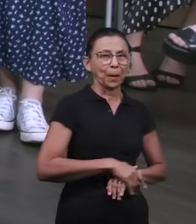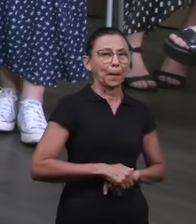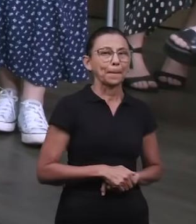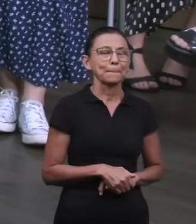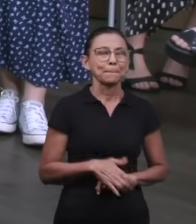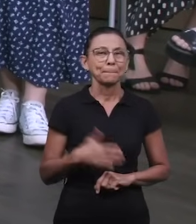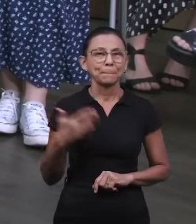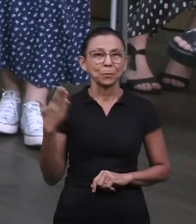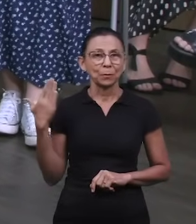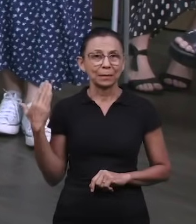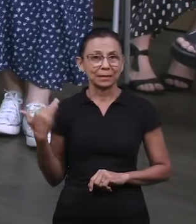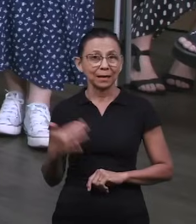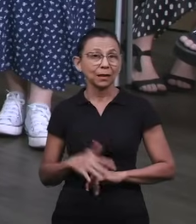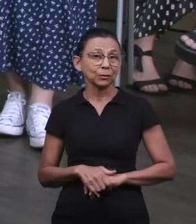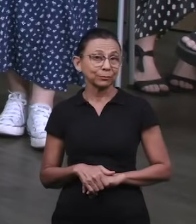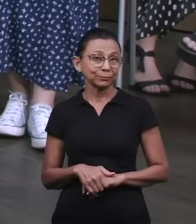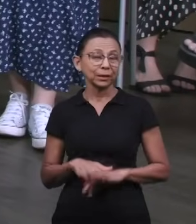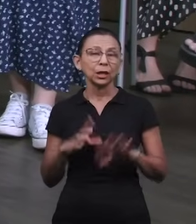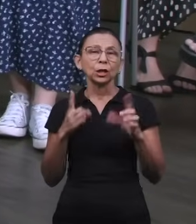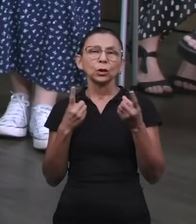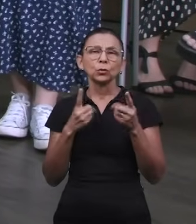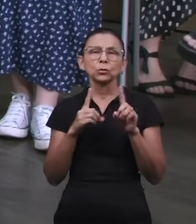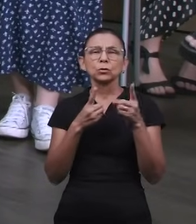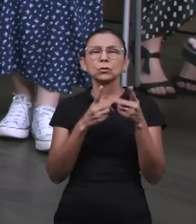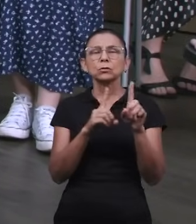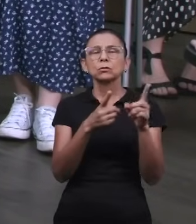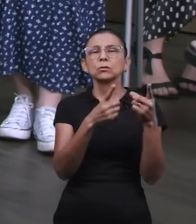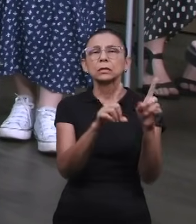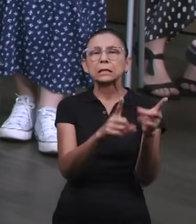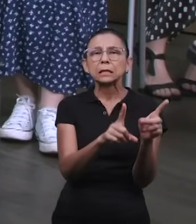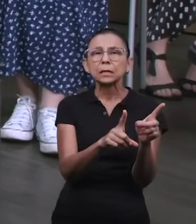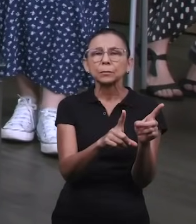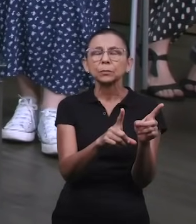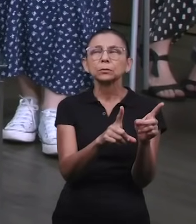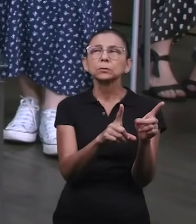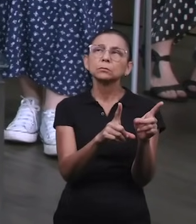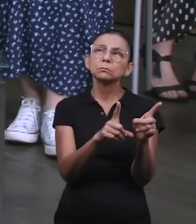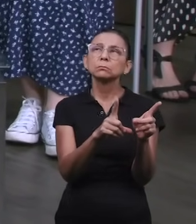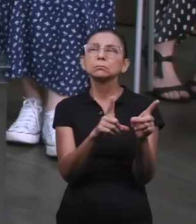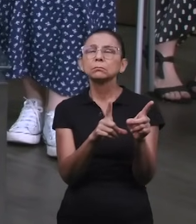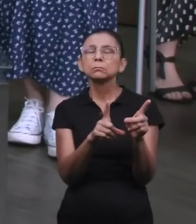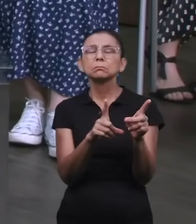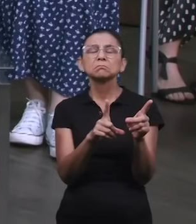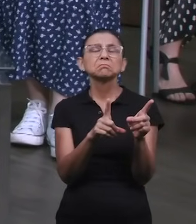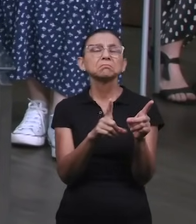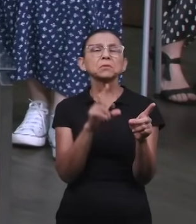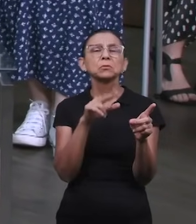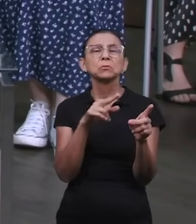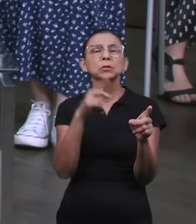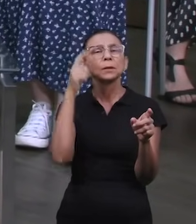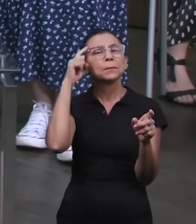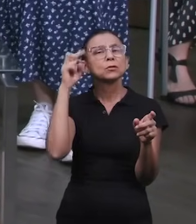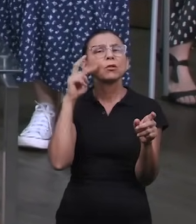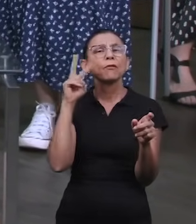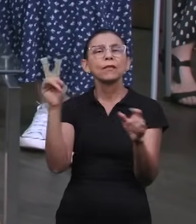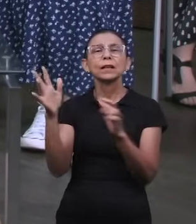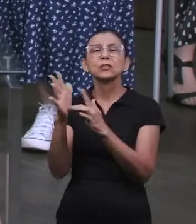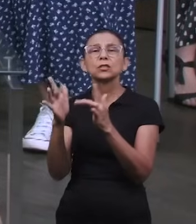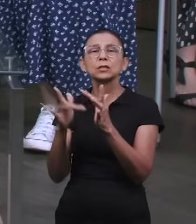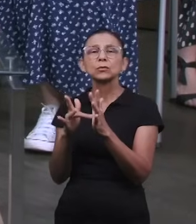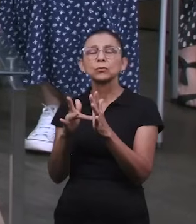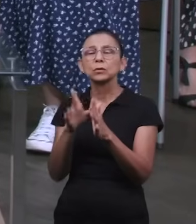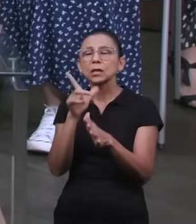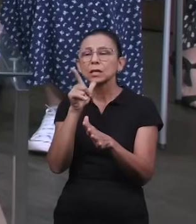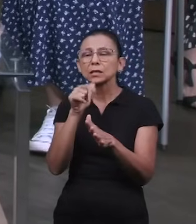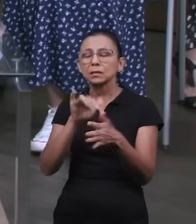podiam imaginar qualquer coisa, menos que Jesus vinha andando sobre as águas. Então, a saída veio de onde eles não esperavam, né?